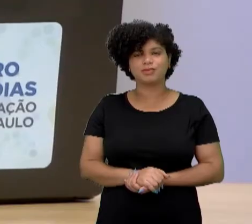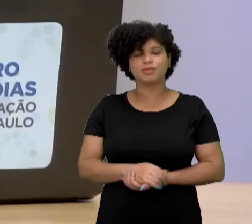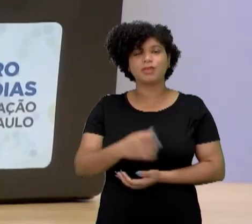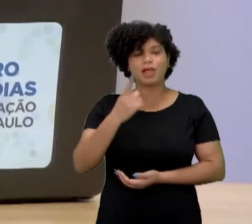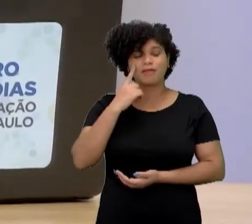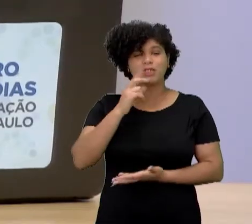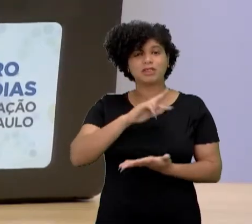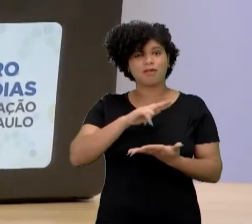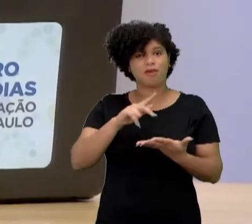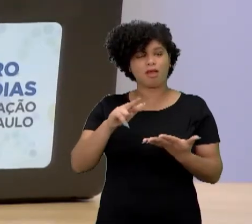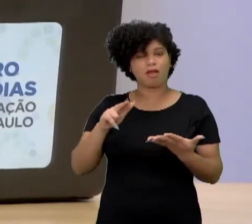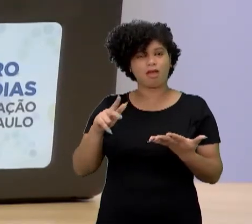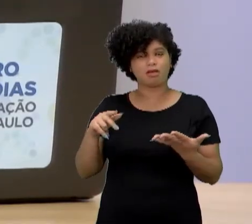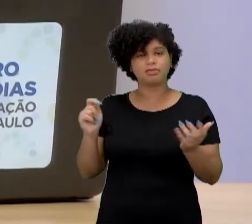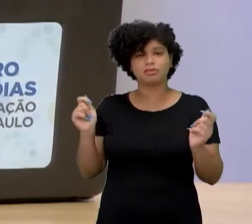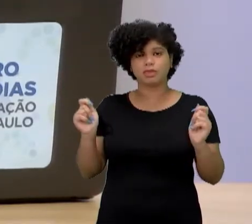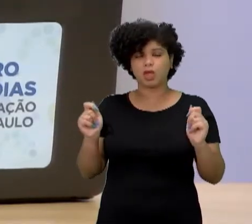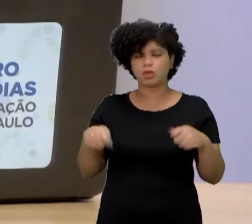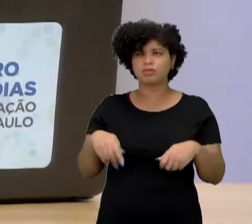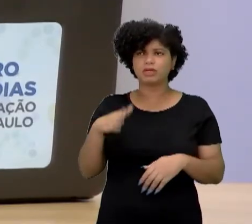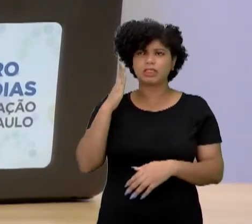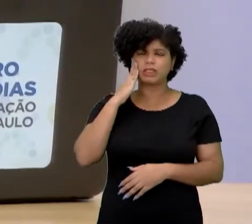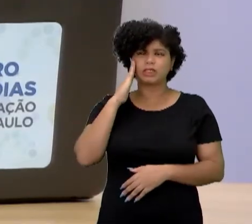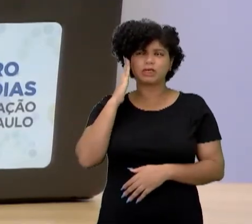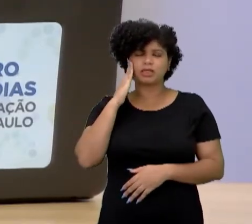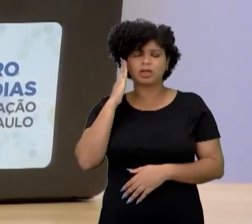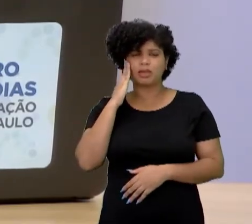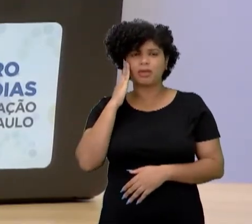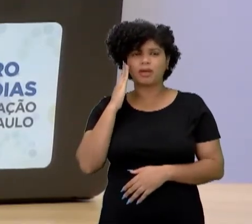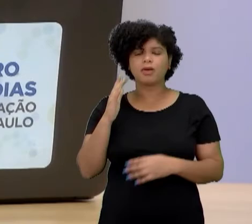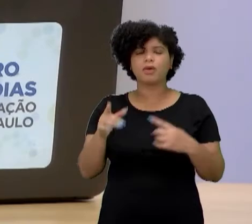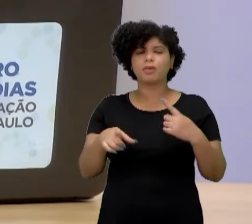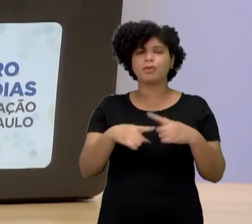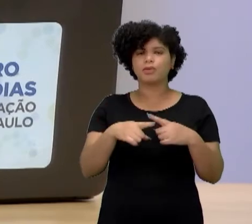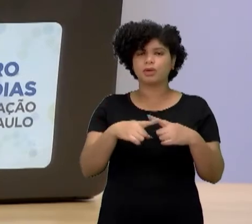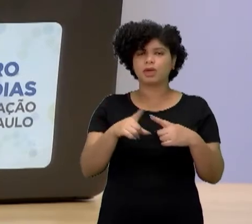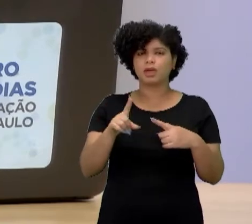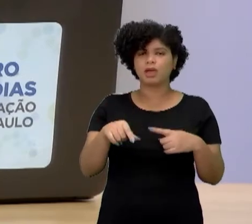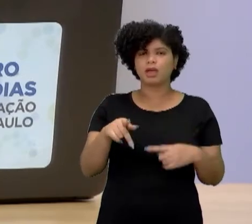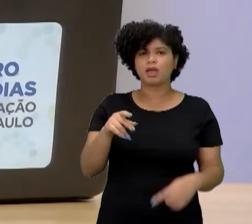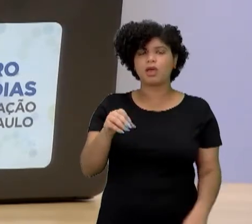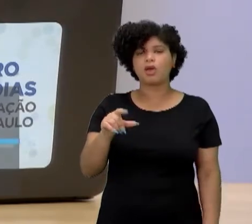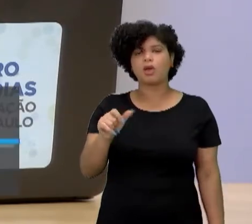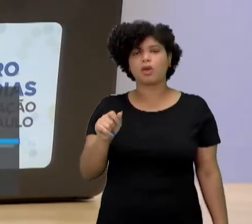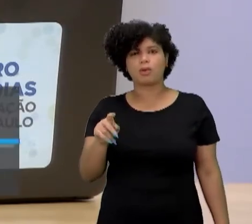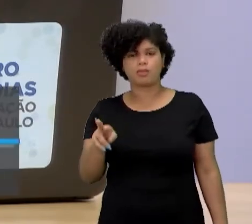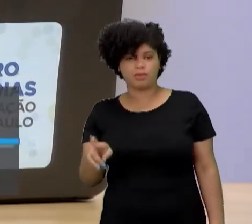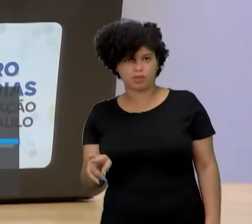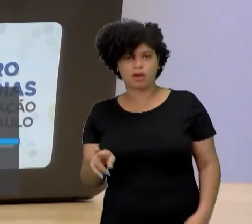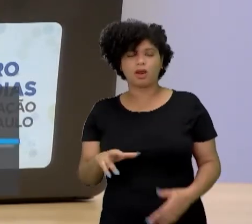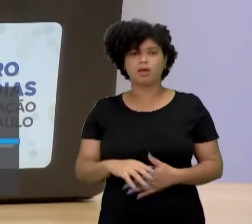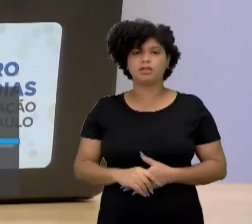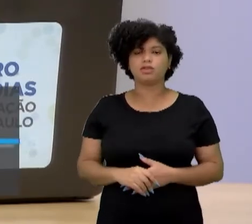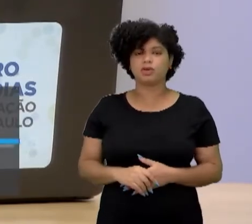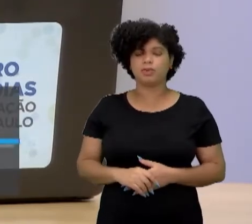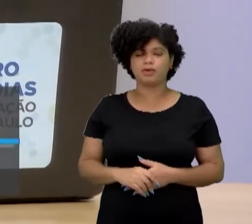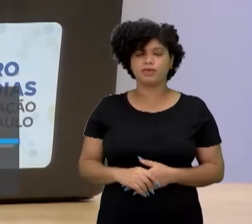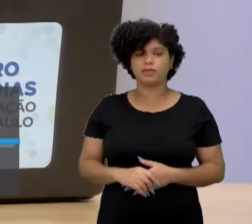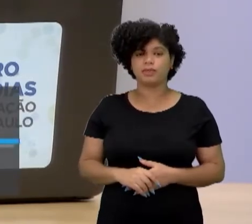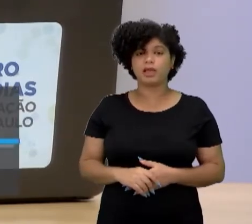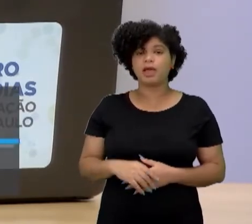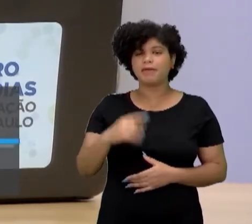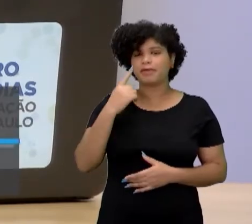temos muitas possibilidades aí, né, do porquê que ele funciona mais, né? E eu acho que, ó, olhando aqui, pela